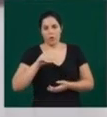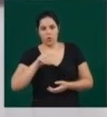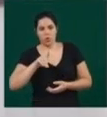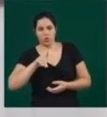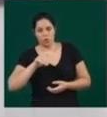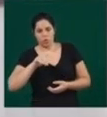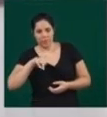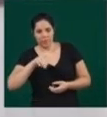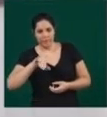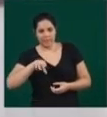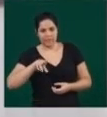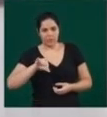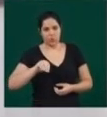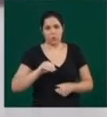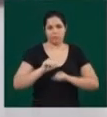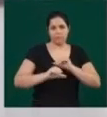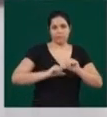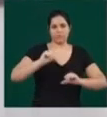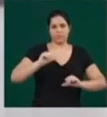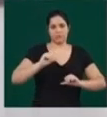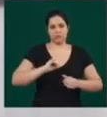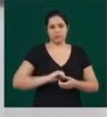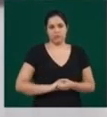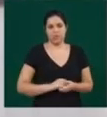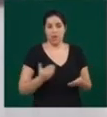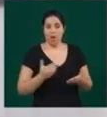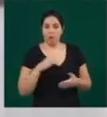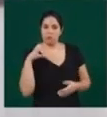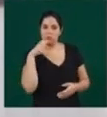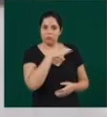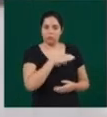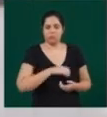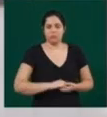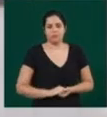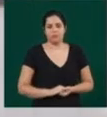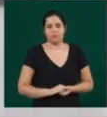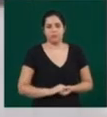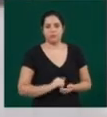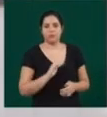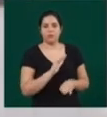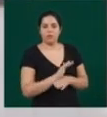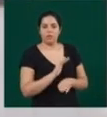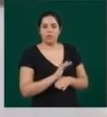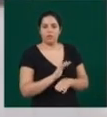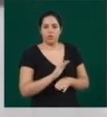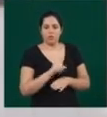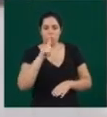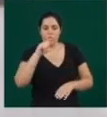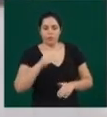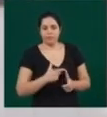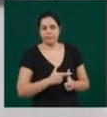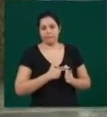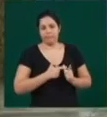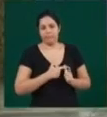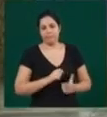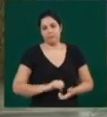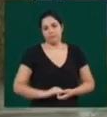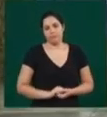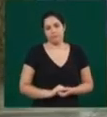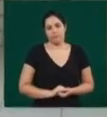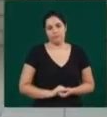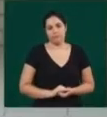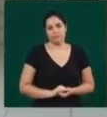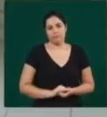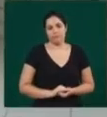Processo Civil no ano passado. Agora o processo está mais rápido, o que contribuiu para uma diminuição do número de inadimplentes.